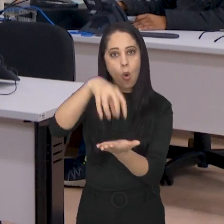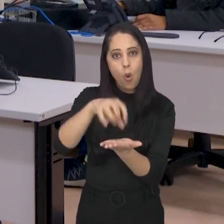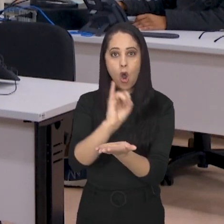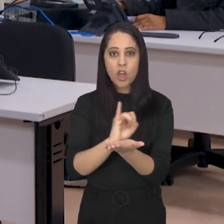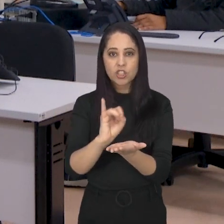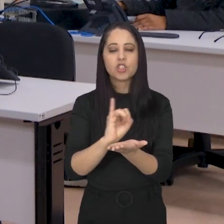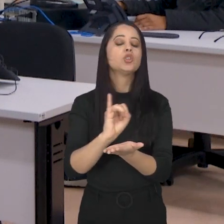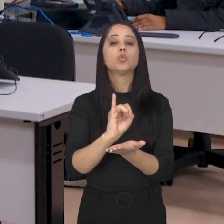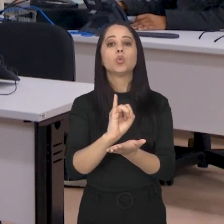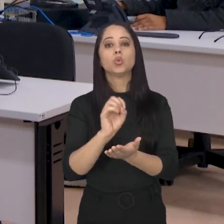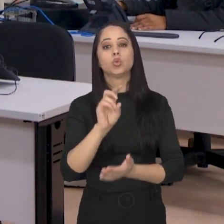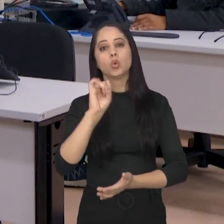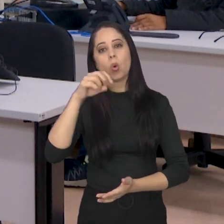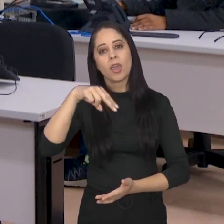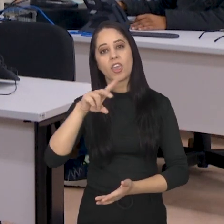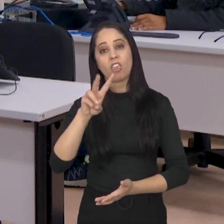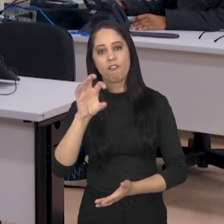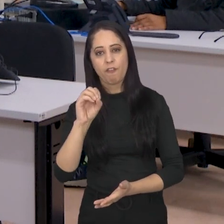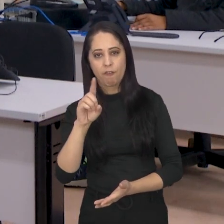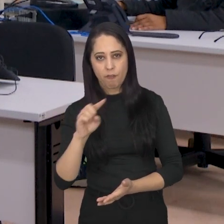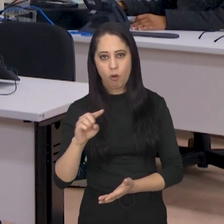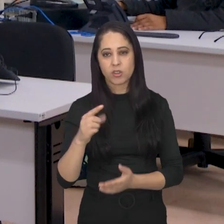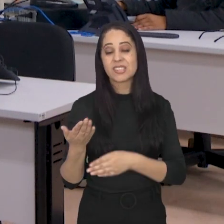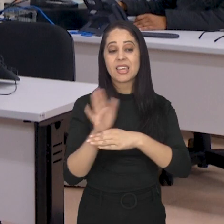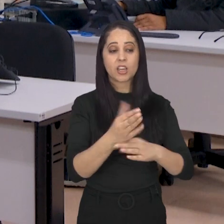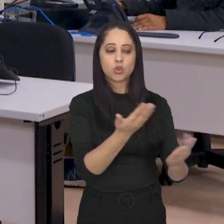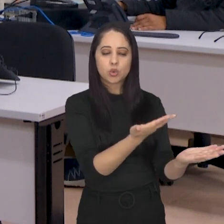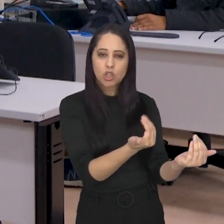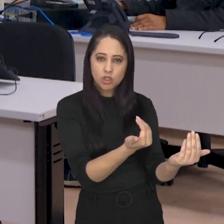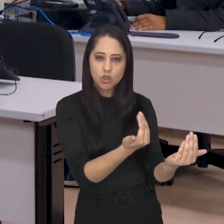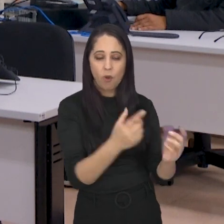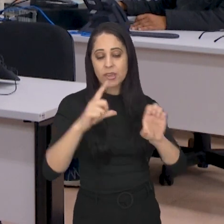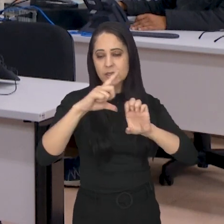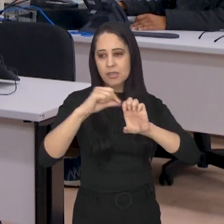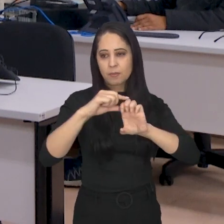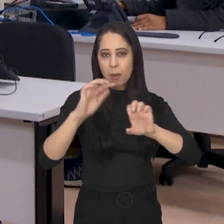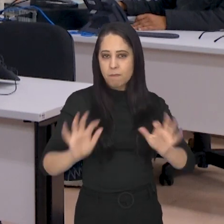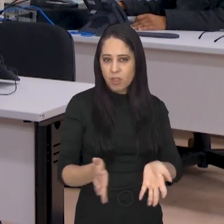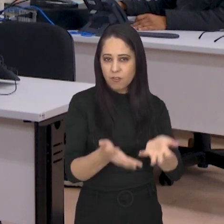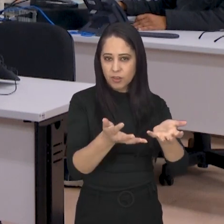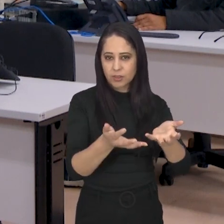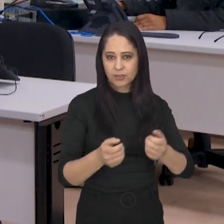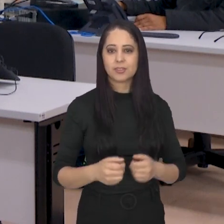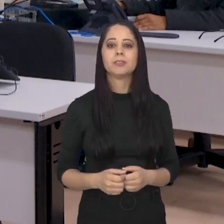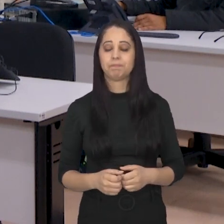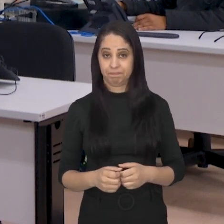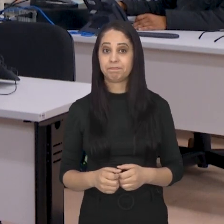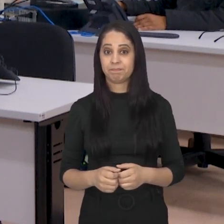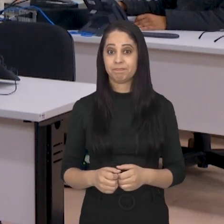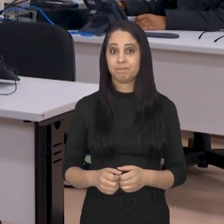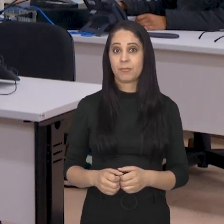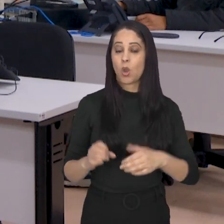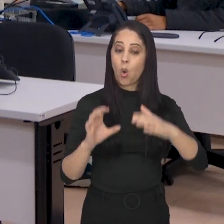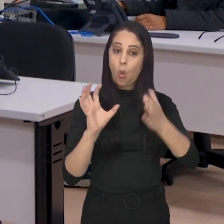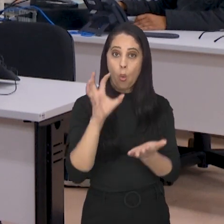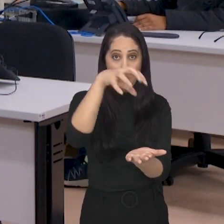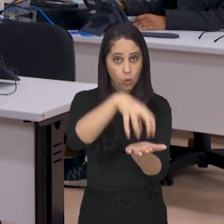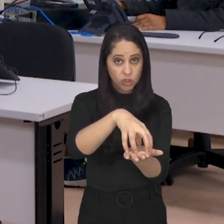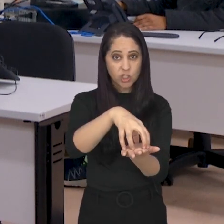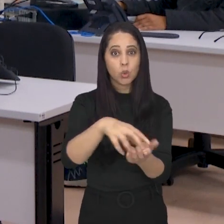especial sobre a Semana do Meio Ambiente. Bom, mas antes a gente fala de homenagens aqui no Boletim. Em uma cerimônia solene, a